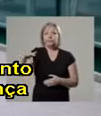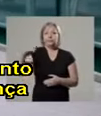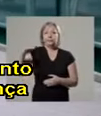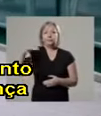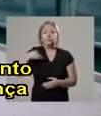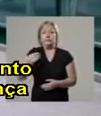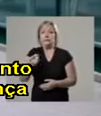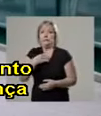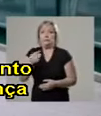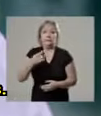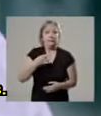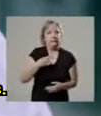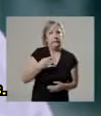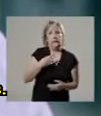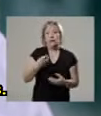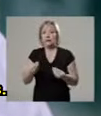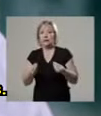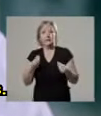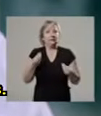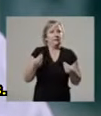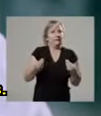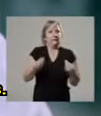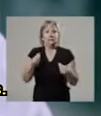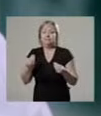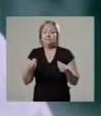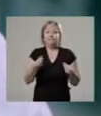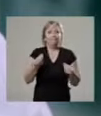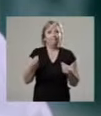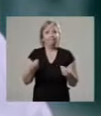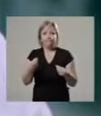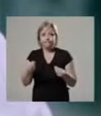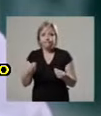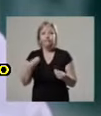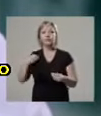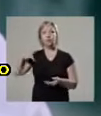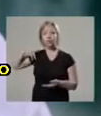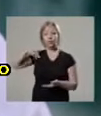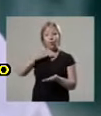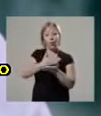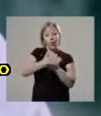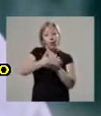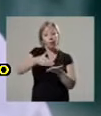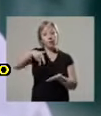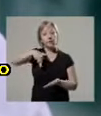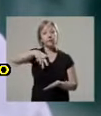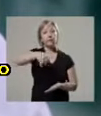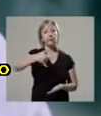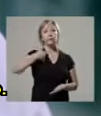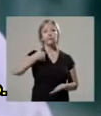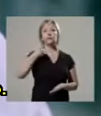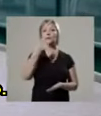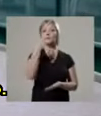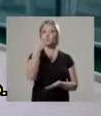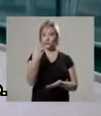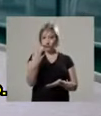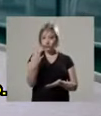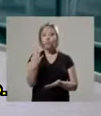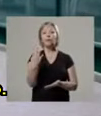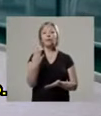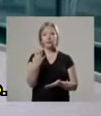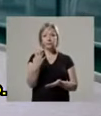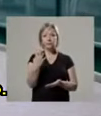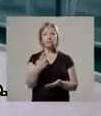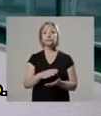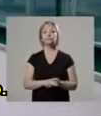momento de bastante insegurança com algumas coisas. Eu fui andar com 4 anos de idade, pela primeira vez